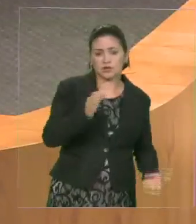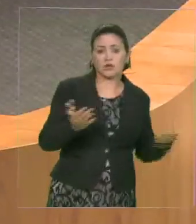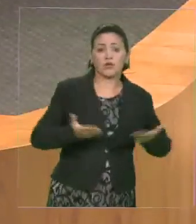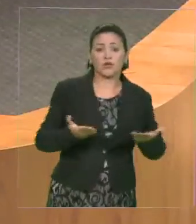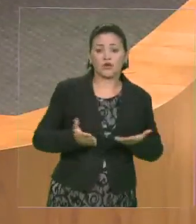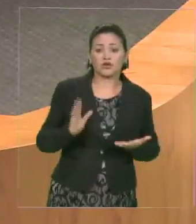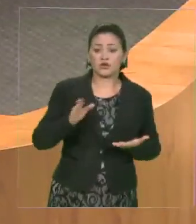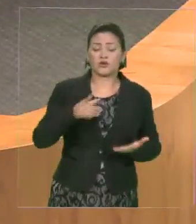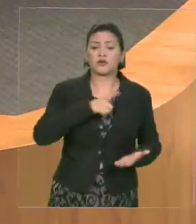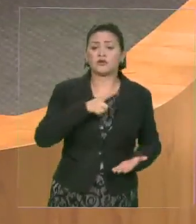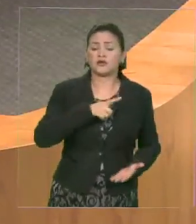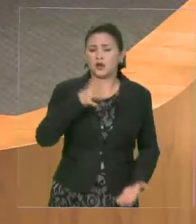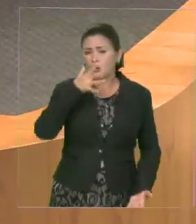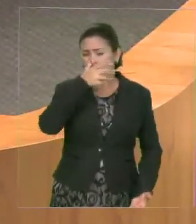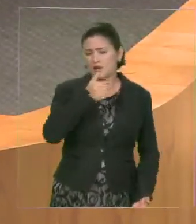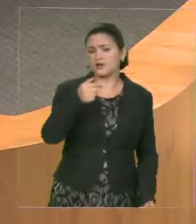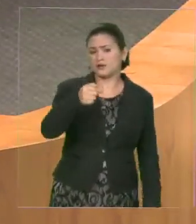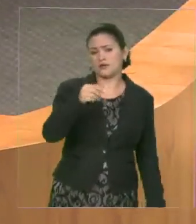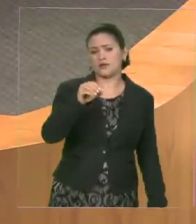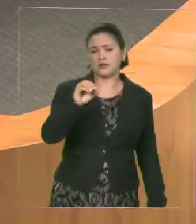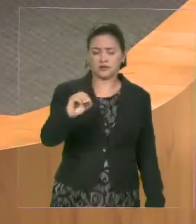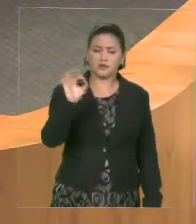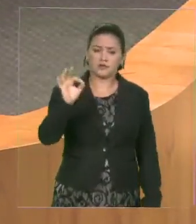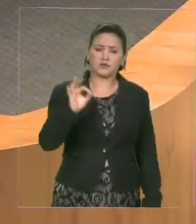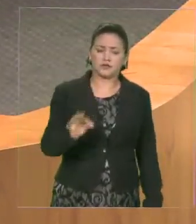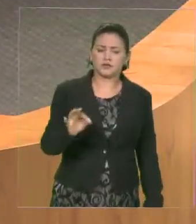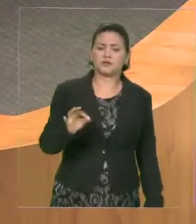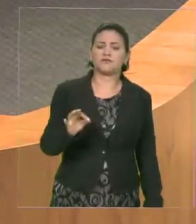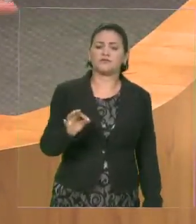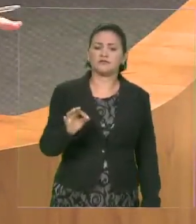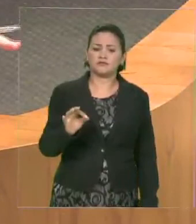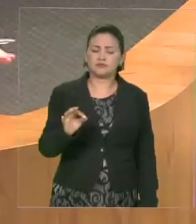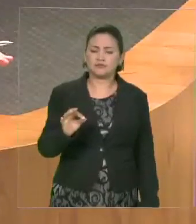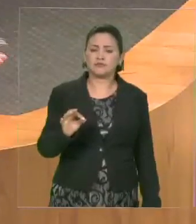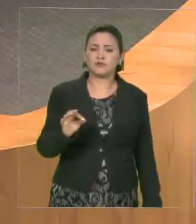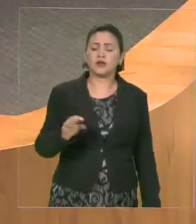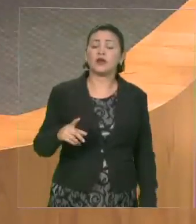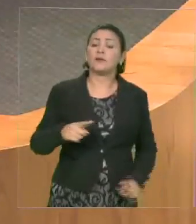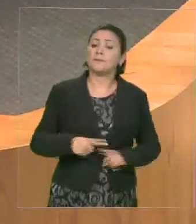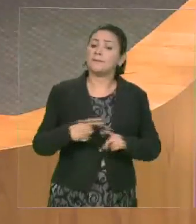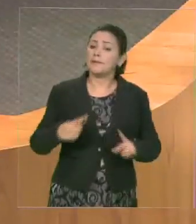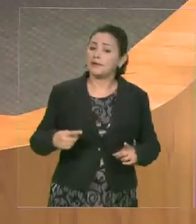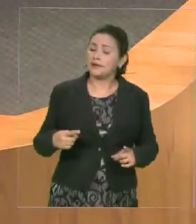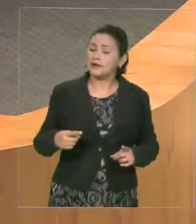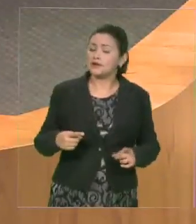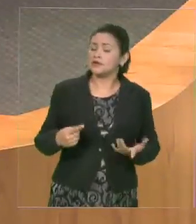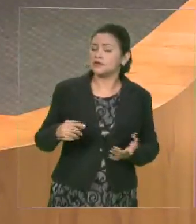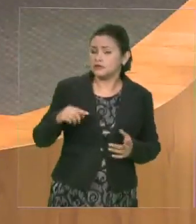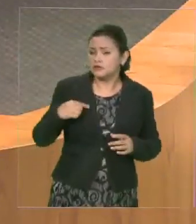ter a clareza, a transparência para entender quem vai ser privilegiado em relação a esse